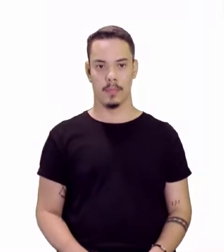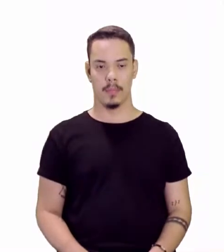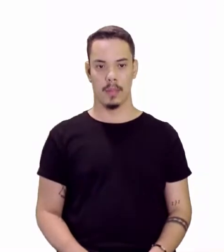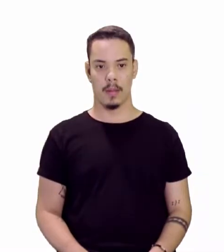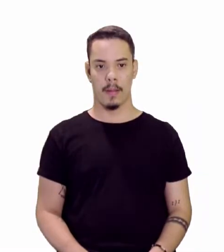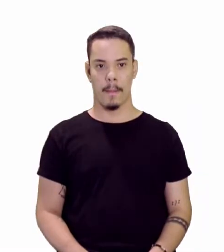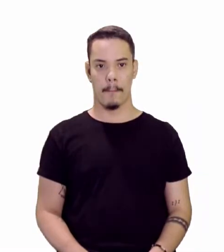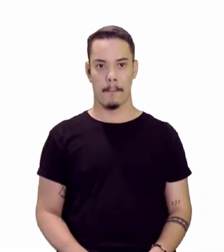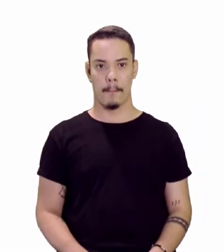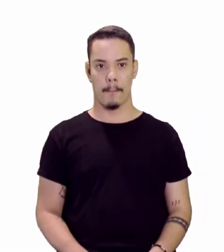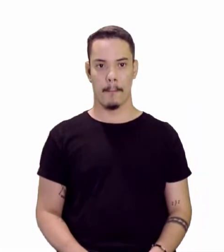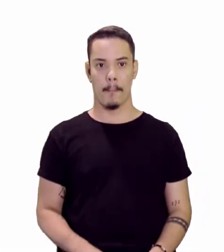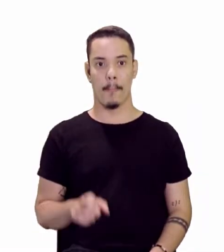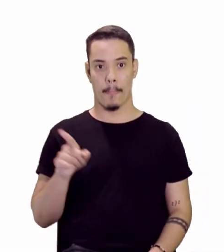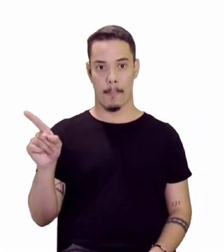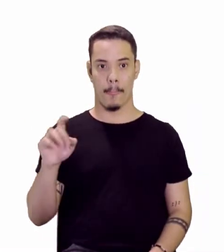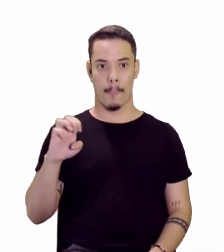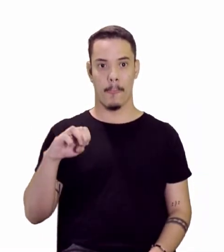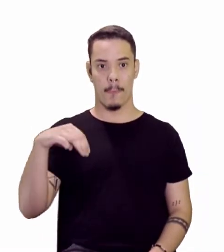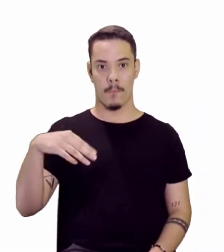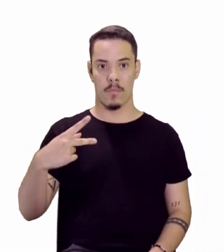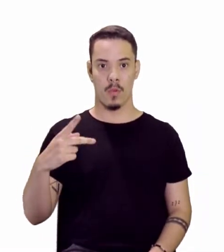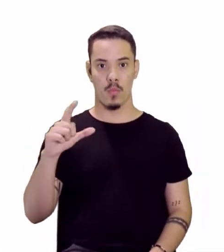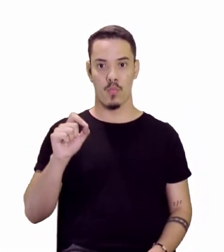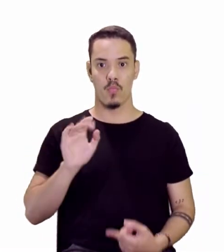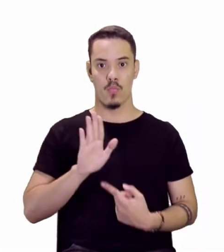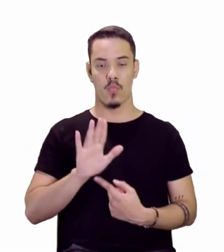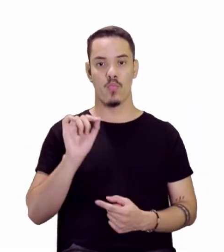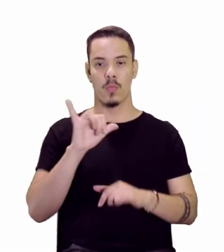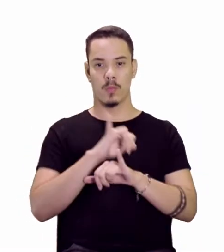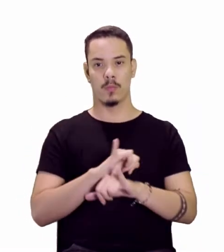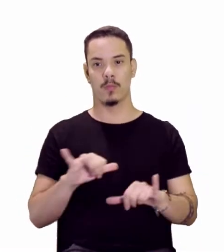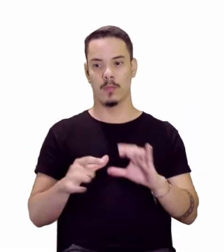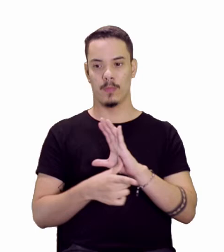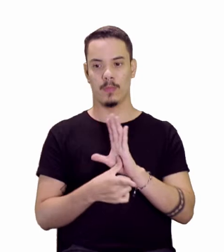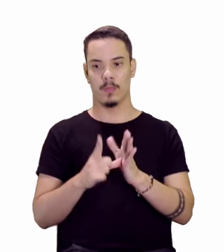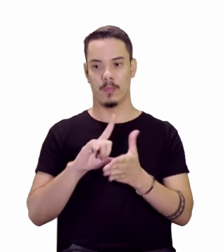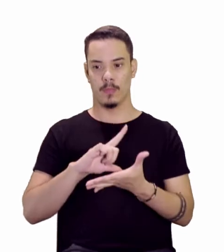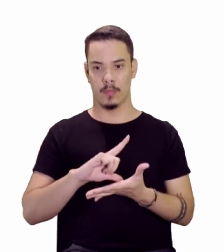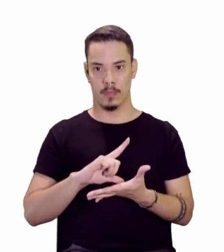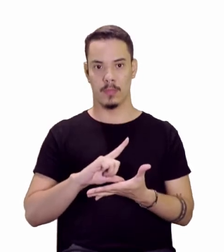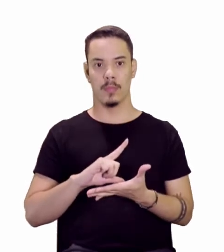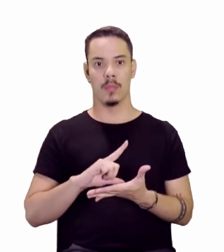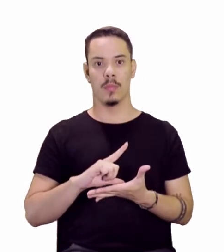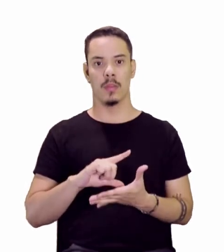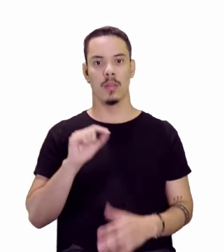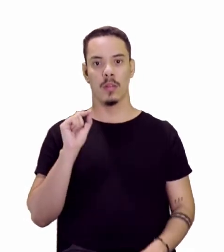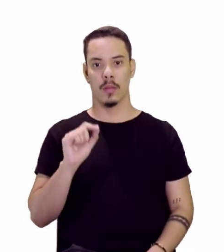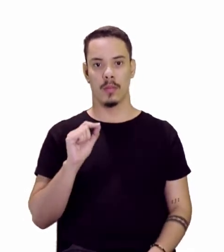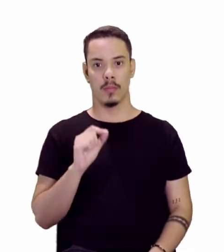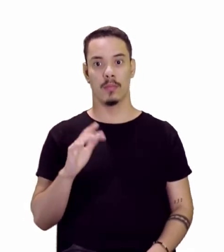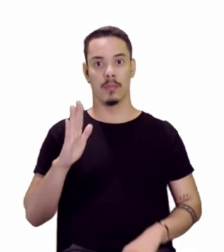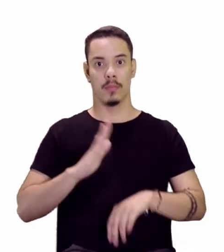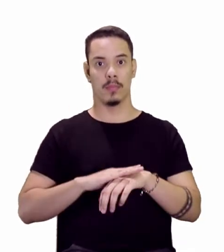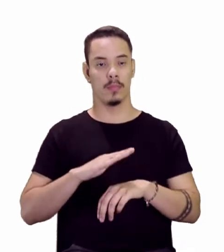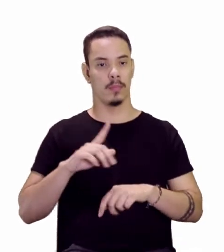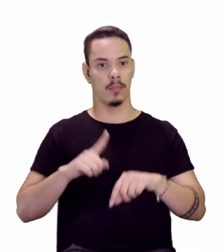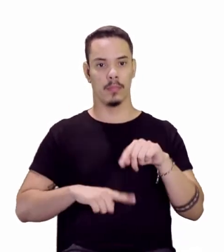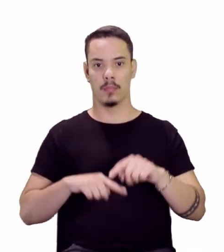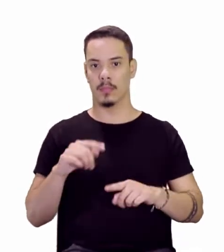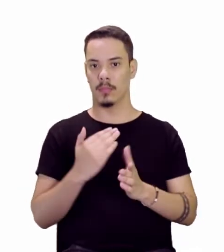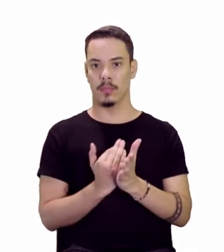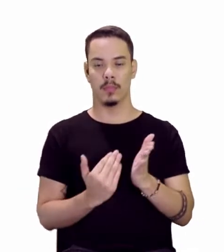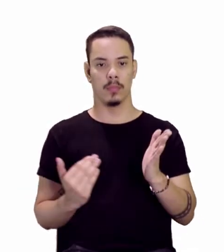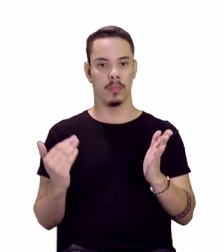E ali, olha só, então o empuxo para a gente mostrar o que foi enunciado anteriormente, né, Décio? Então tá ali, ó. o impulso que atua em um objeto é tanto maior